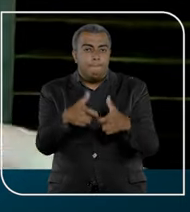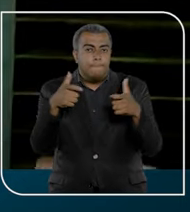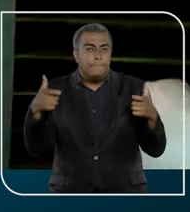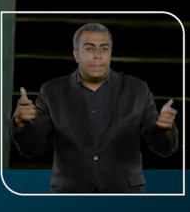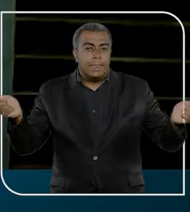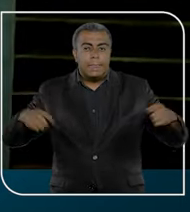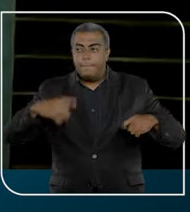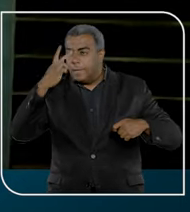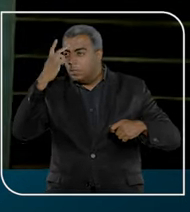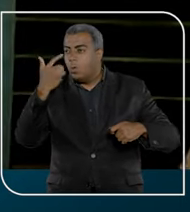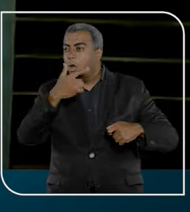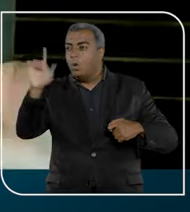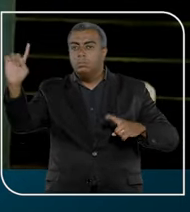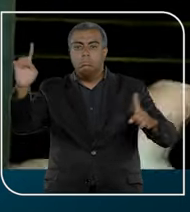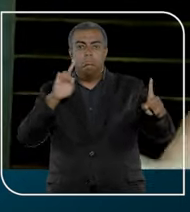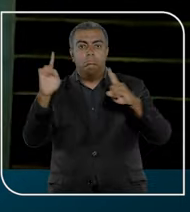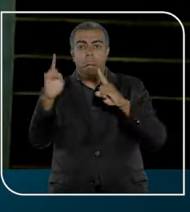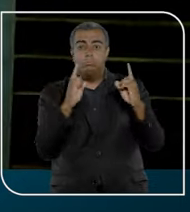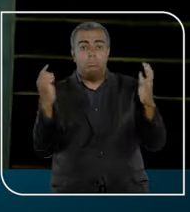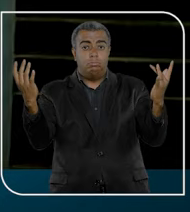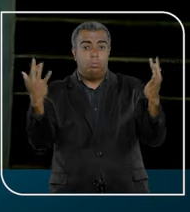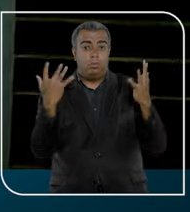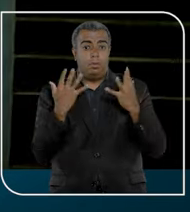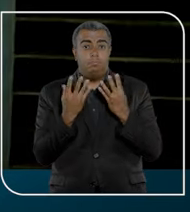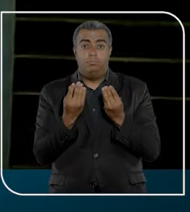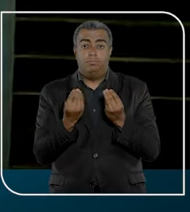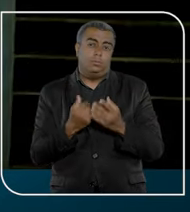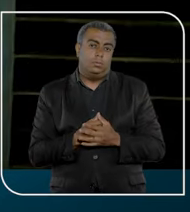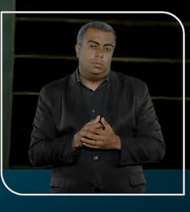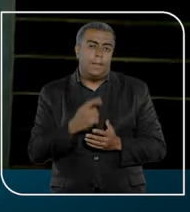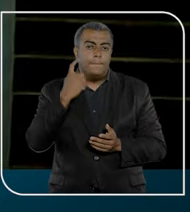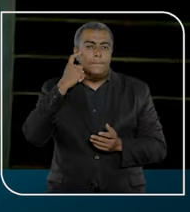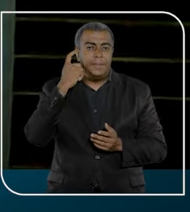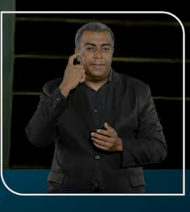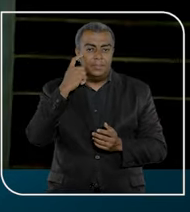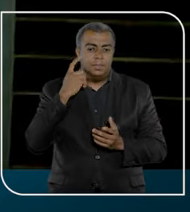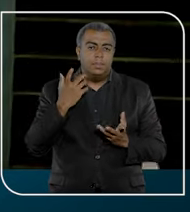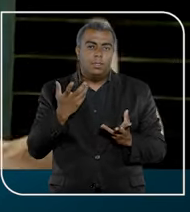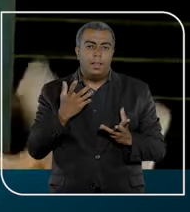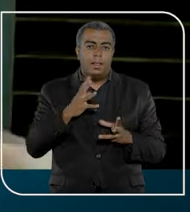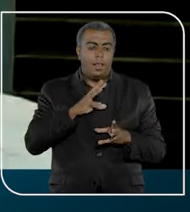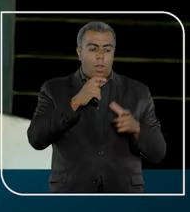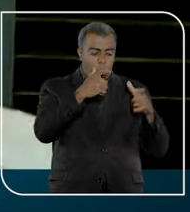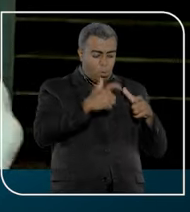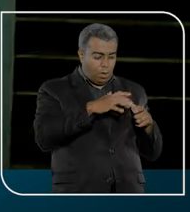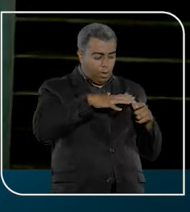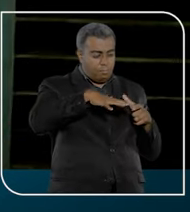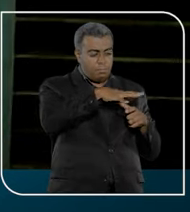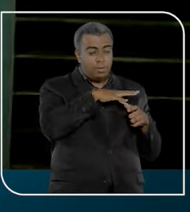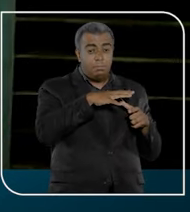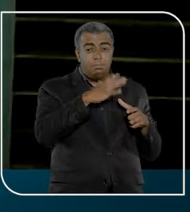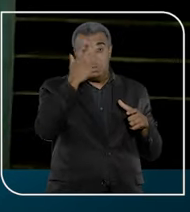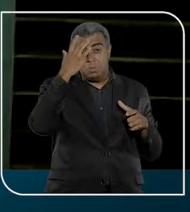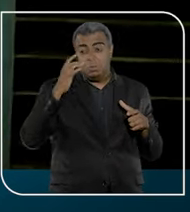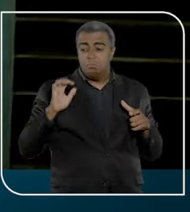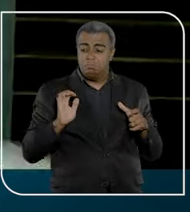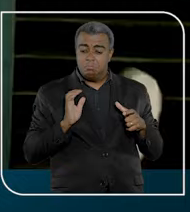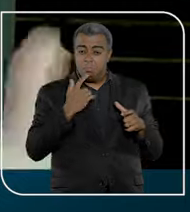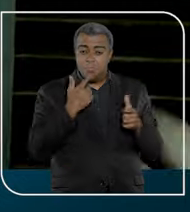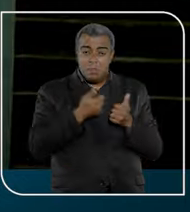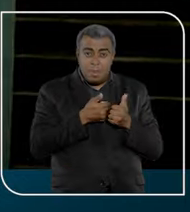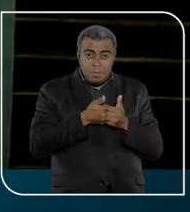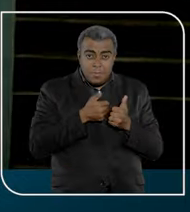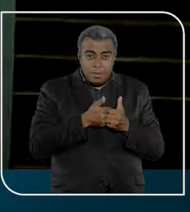a possibilidade de participantes nesse leilão. Então, você imagine que o leilão feito no átrio do fórum, só